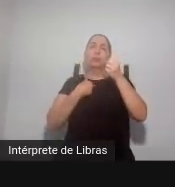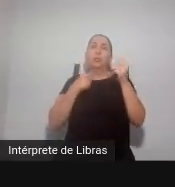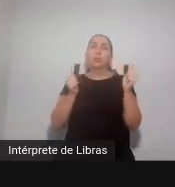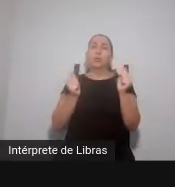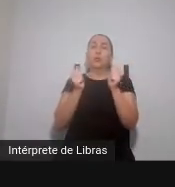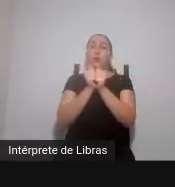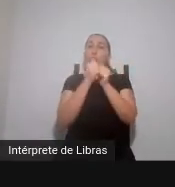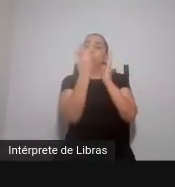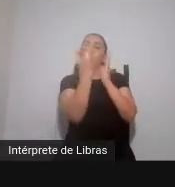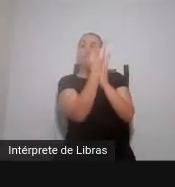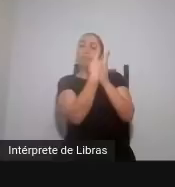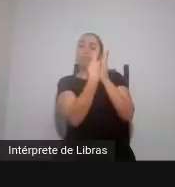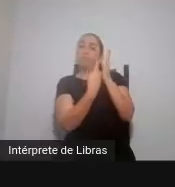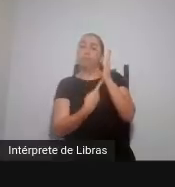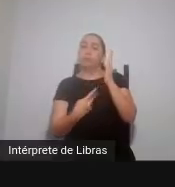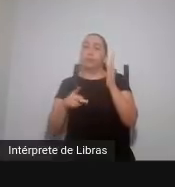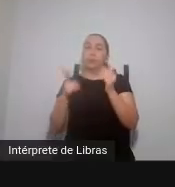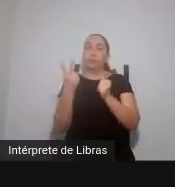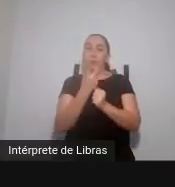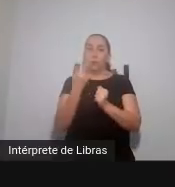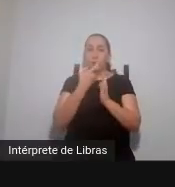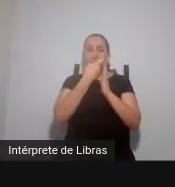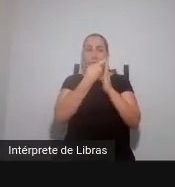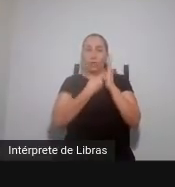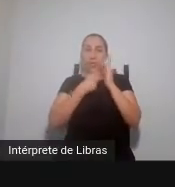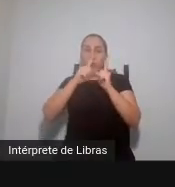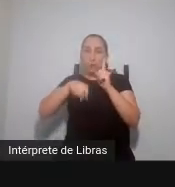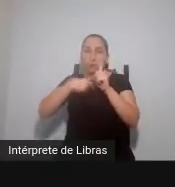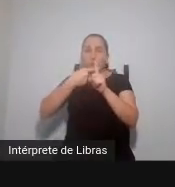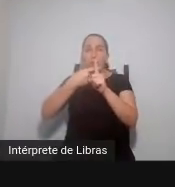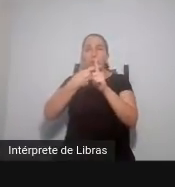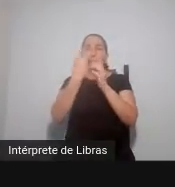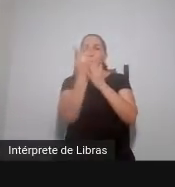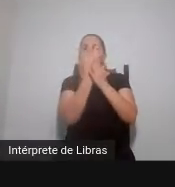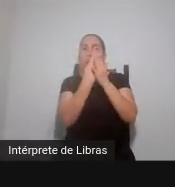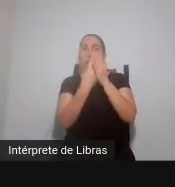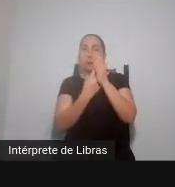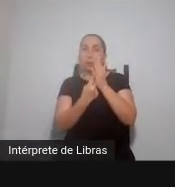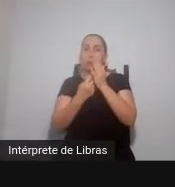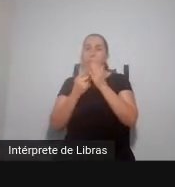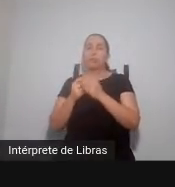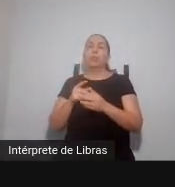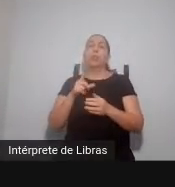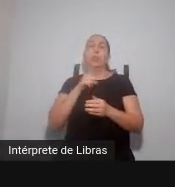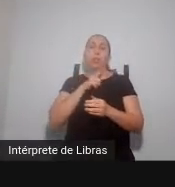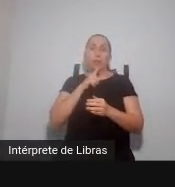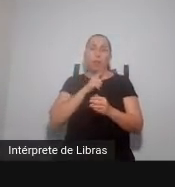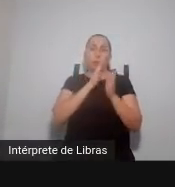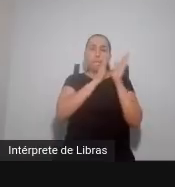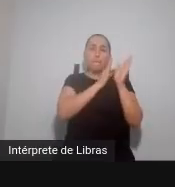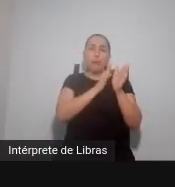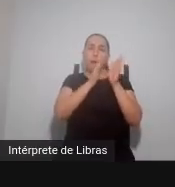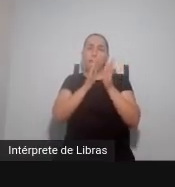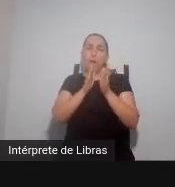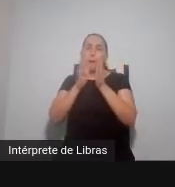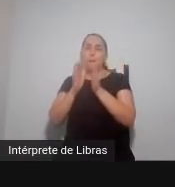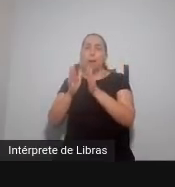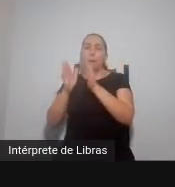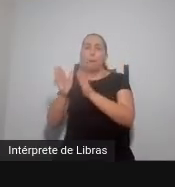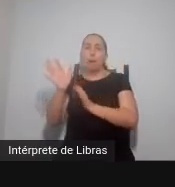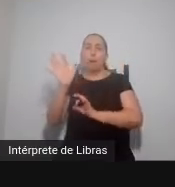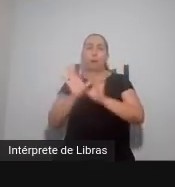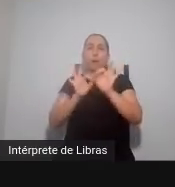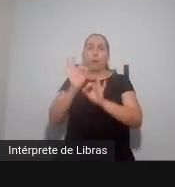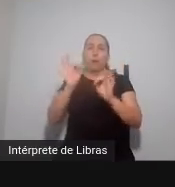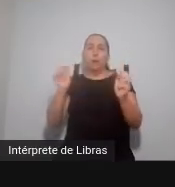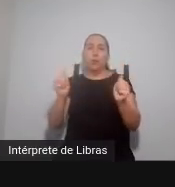dessa idade. Então, um tipo de texto instrucional é esse, que vem o passo a passo e também as imagens, que as crianças